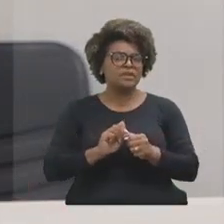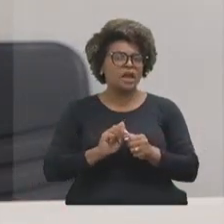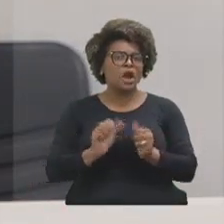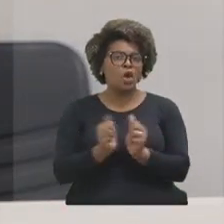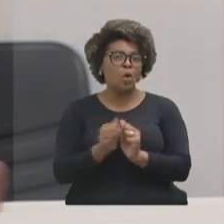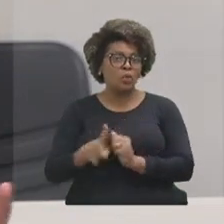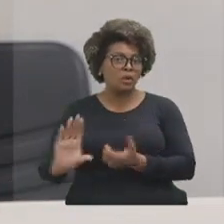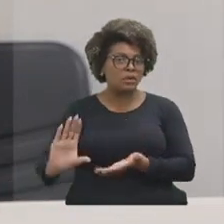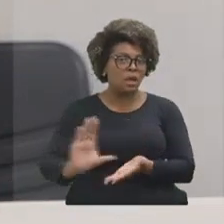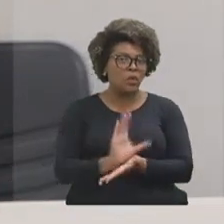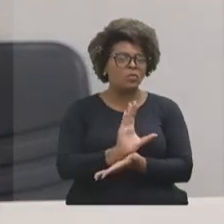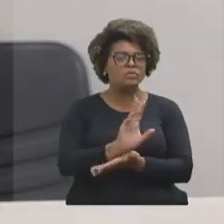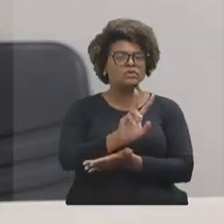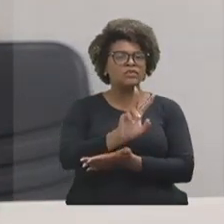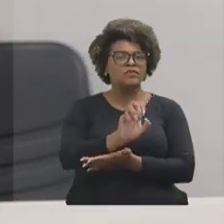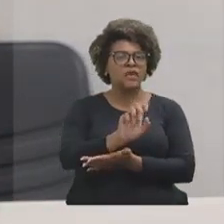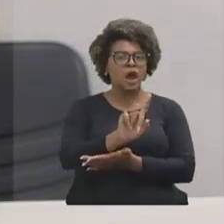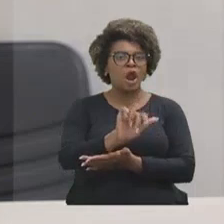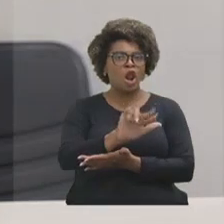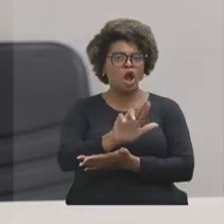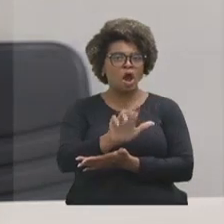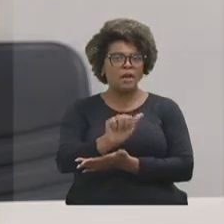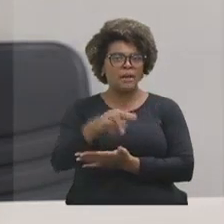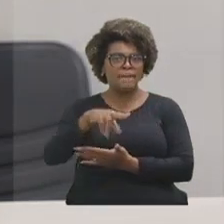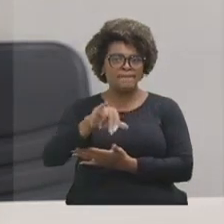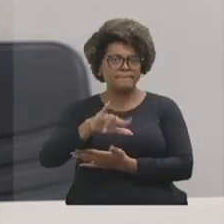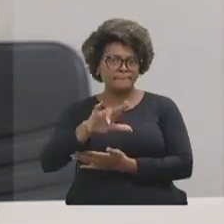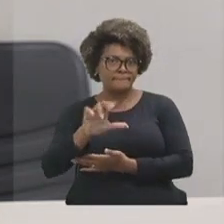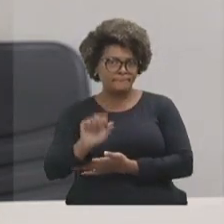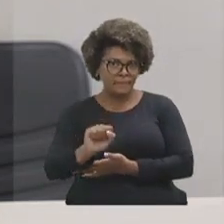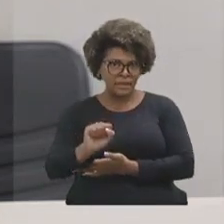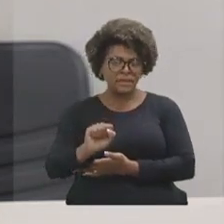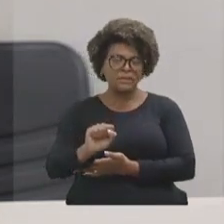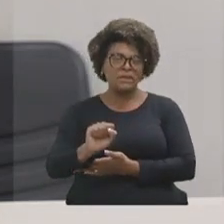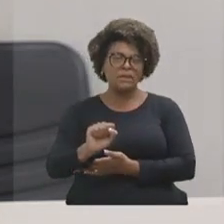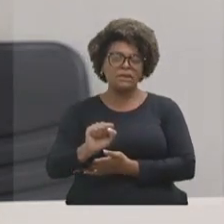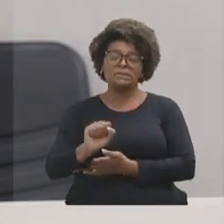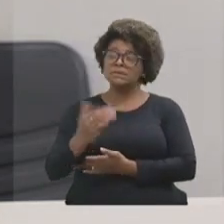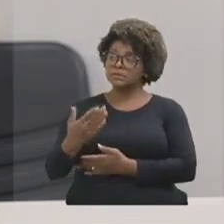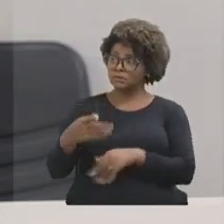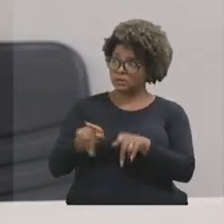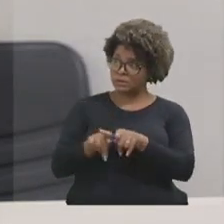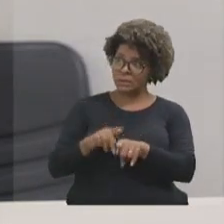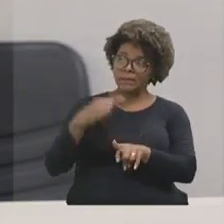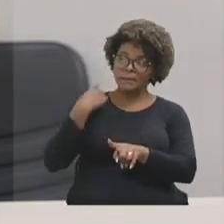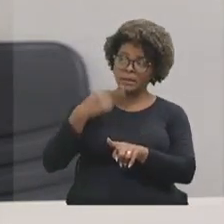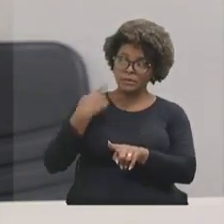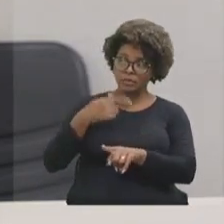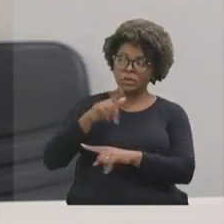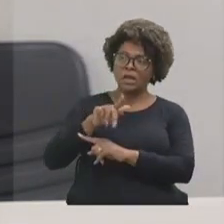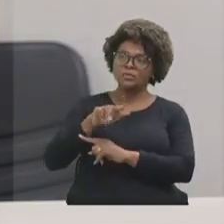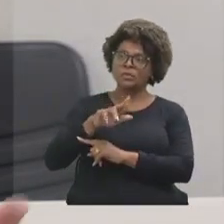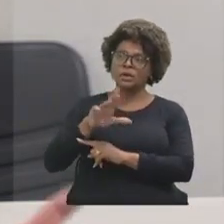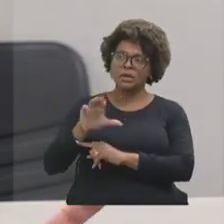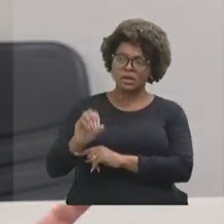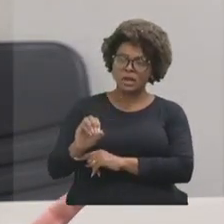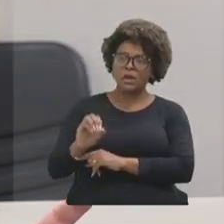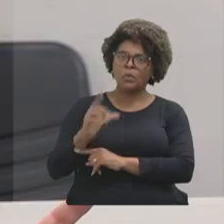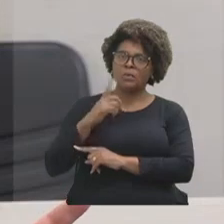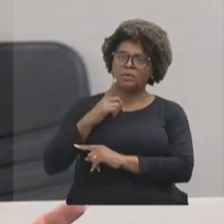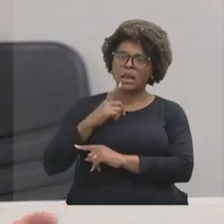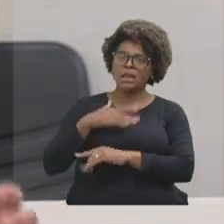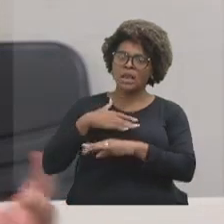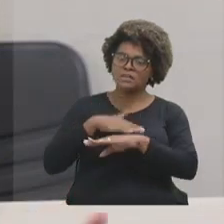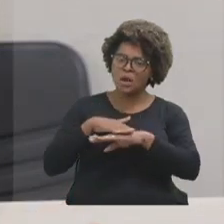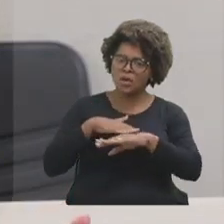os municípios isso vale também até para o deputado grego né que a gente vem discutindo aí a Moriá é nós sabemos